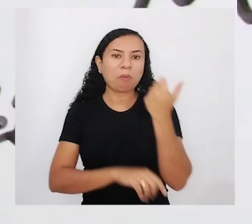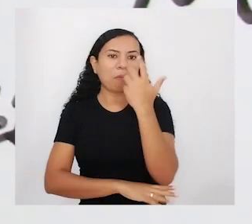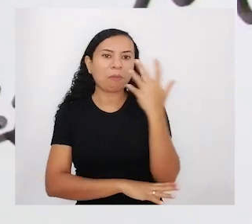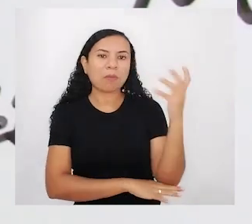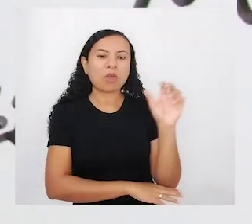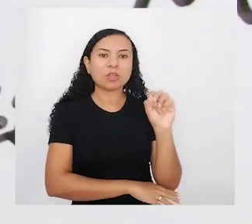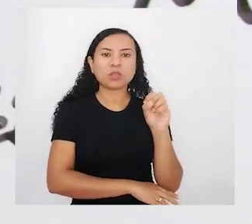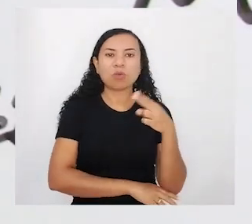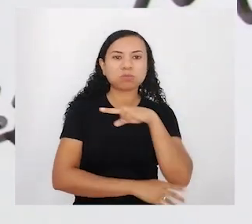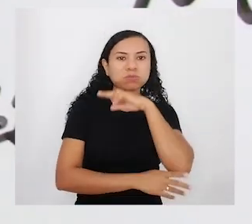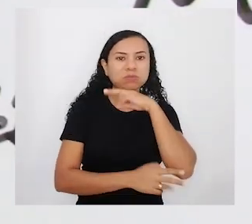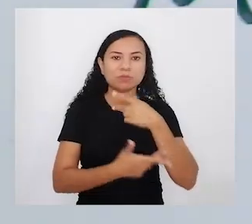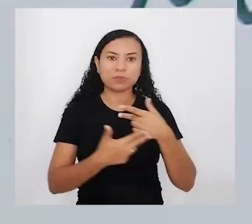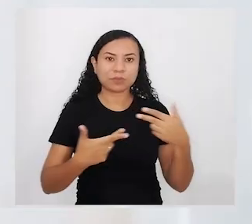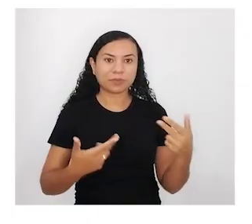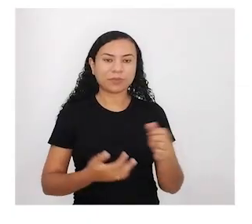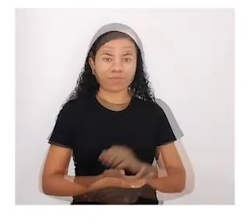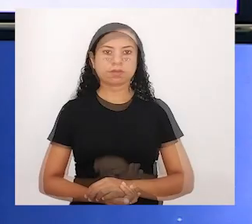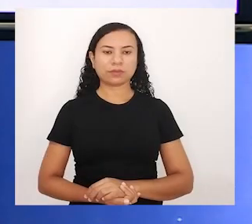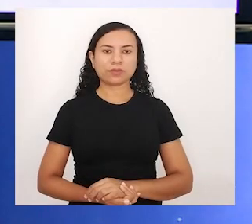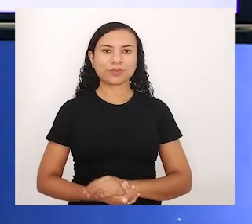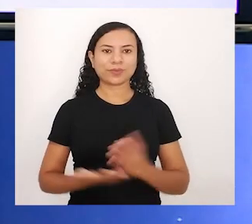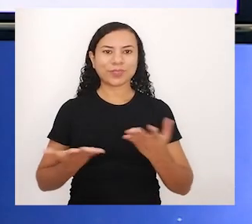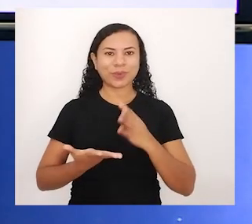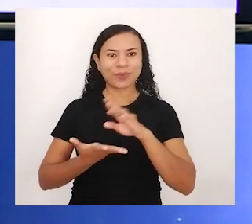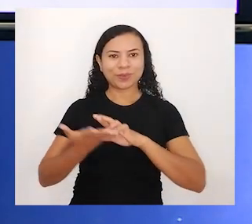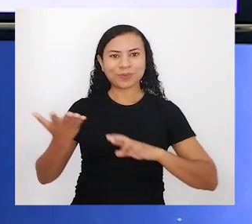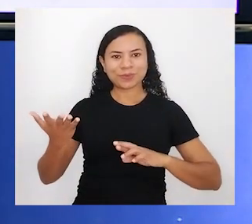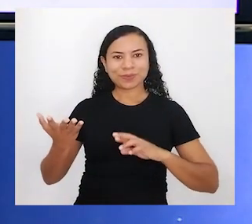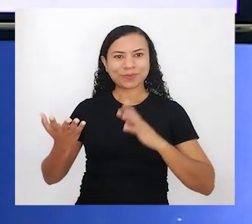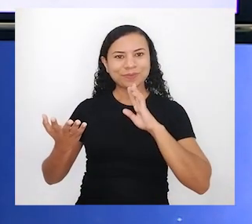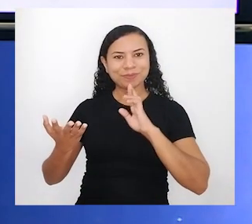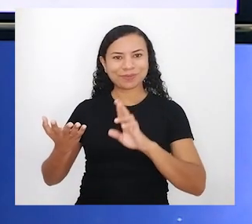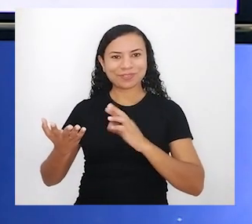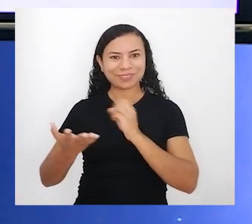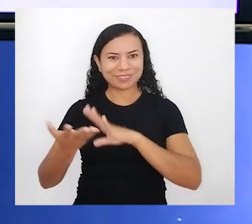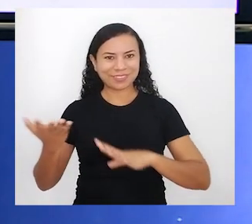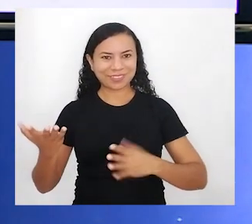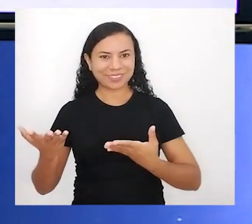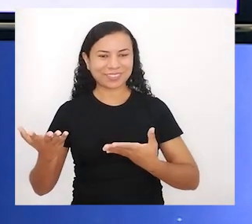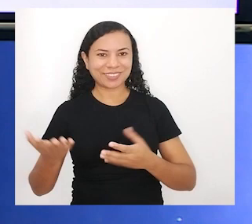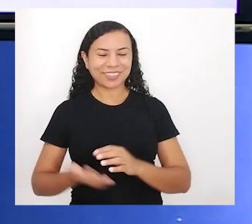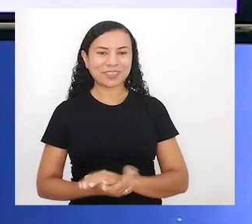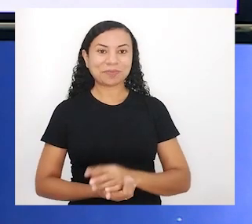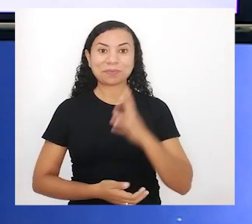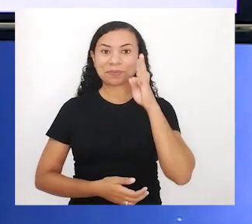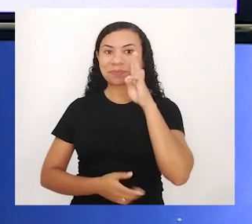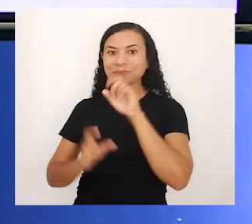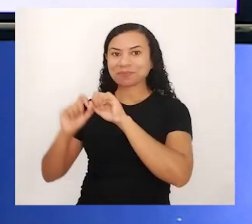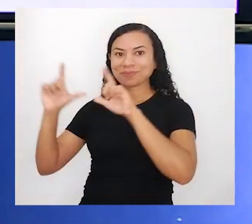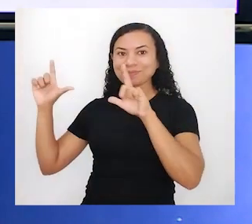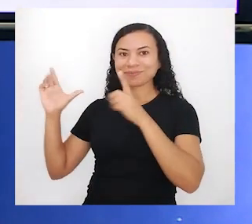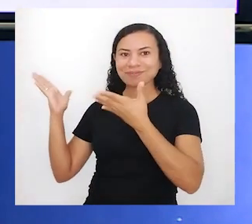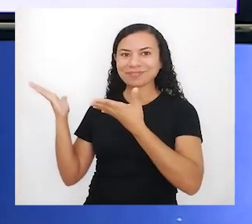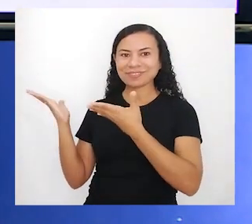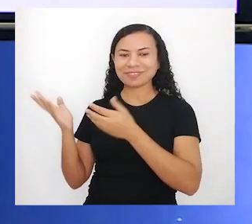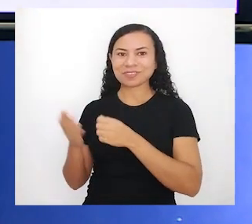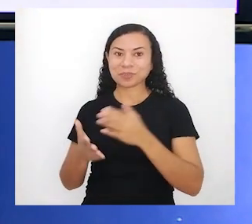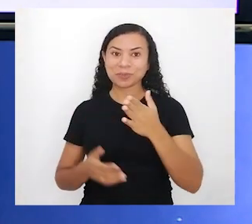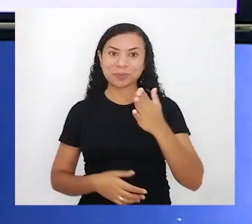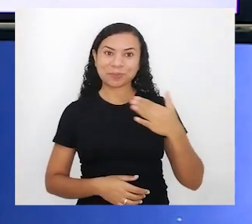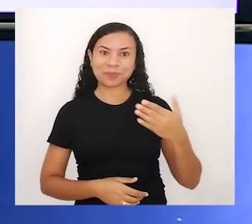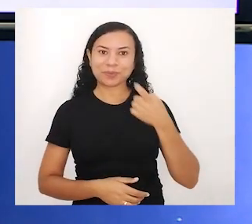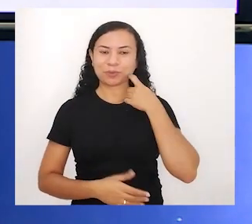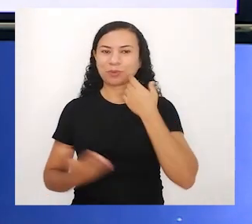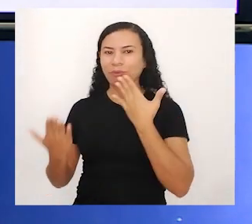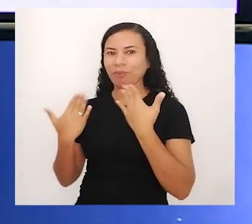levedura, planta ou um animal. Vamos realizar um exercício. Observe a charge ao lado. Os peixinhos lá,